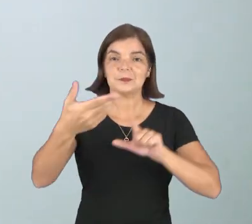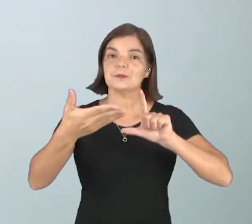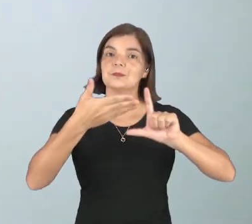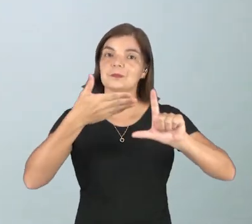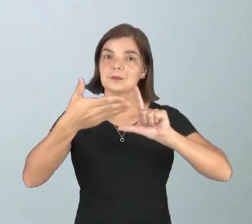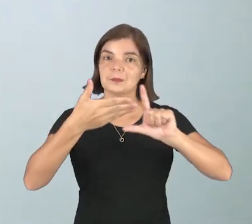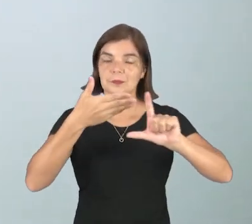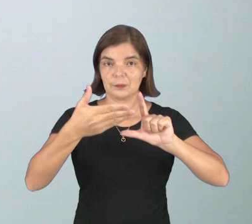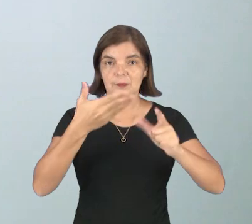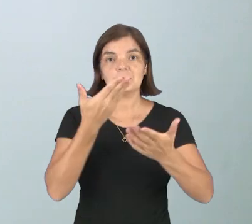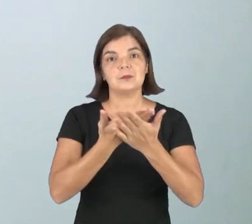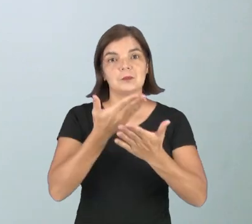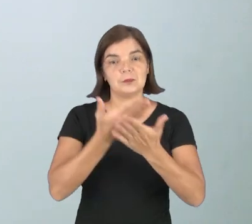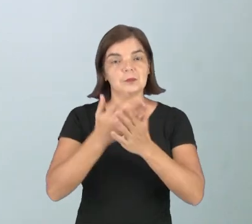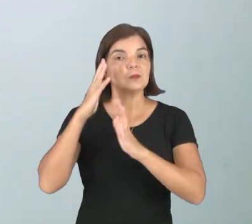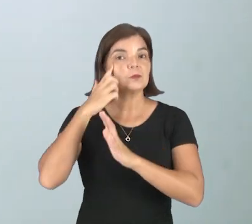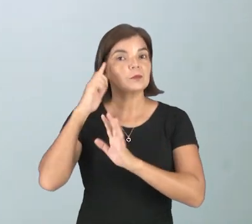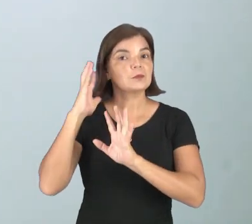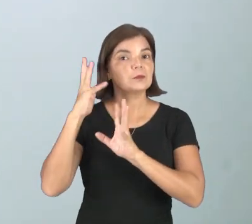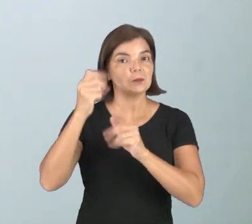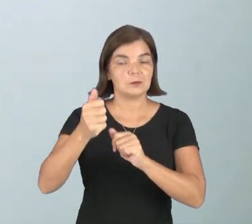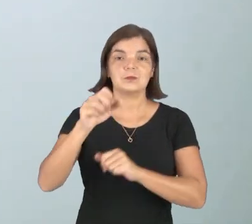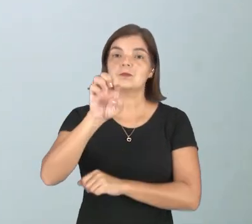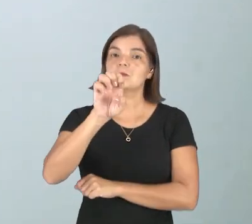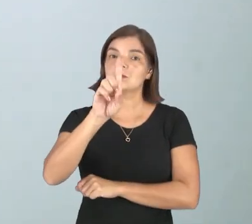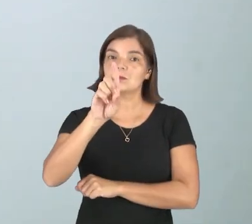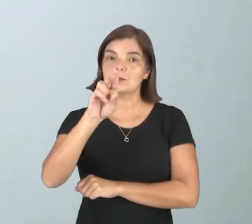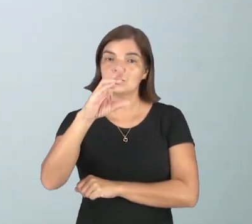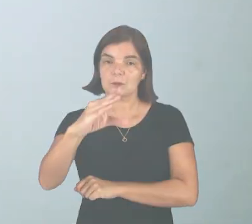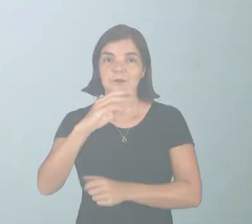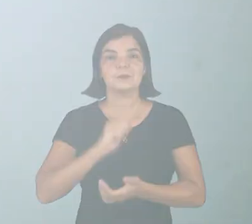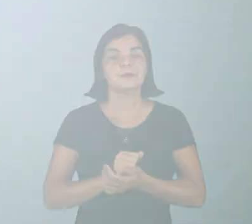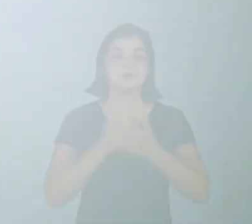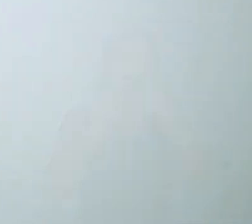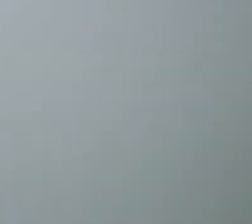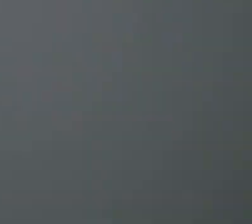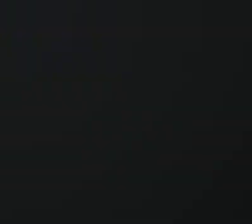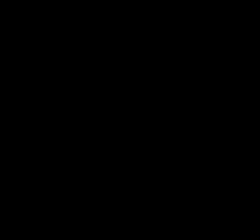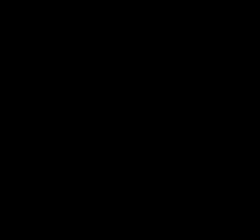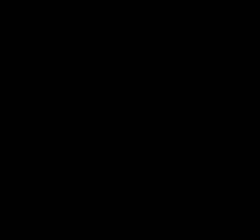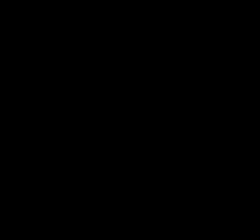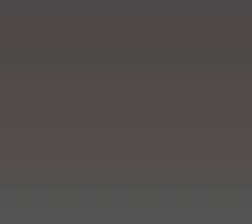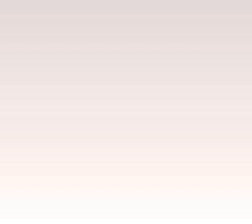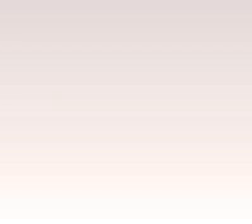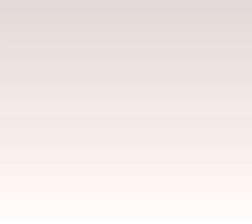acessem novamente essa aula para revê-la no portal Eduque Acre. Obrigada!